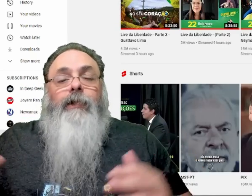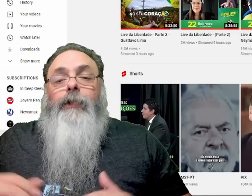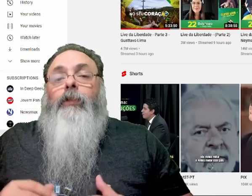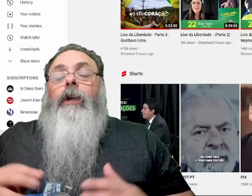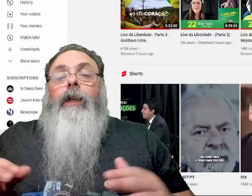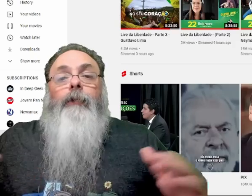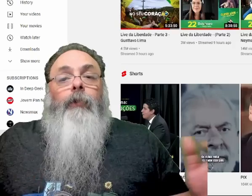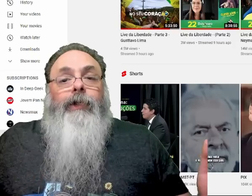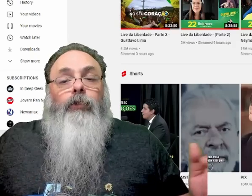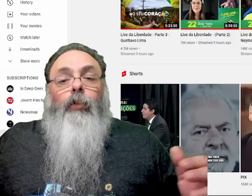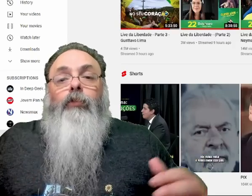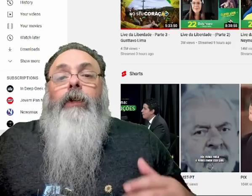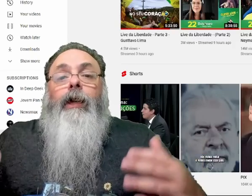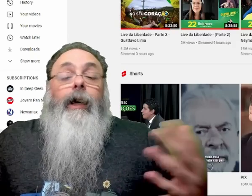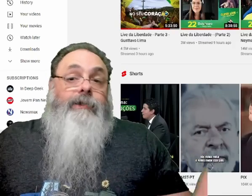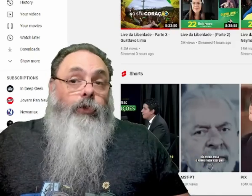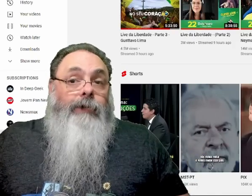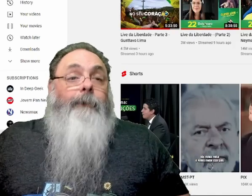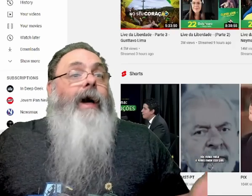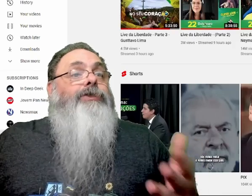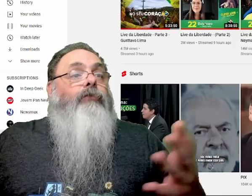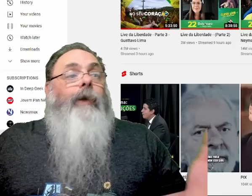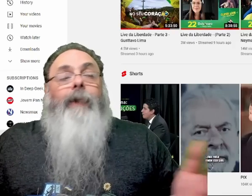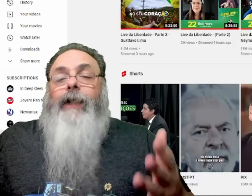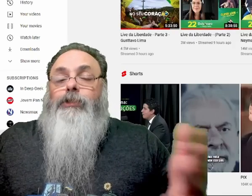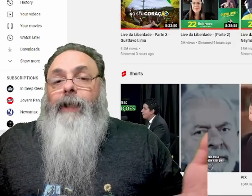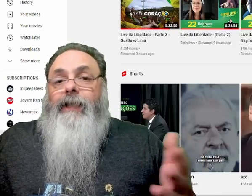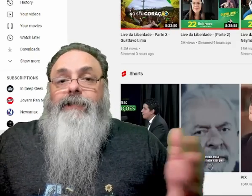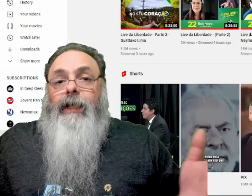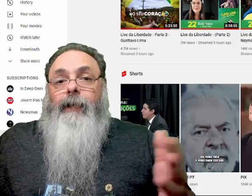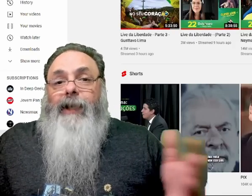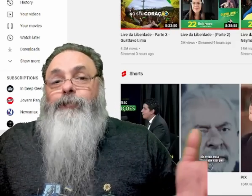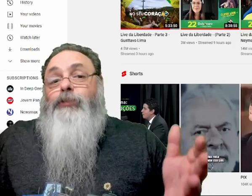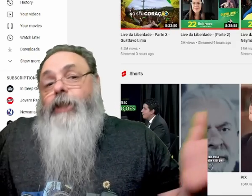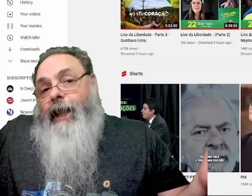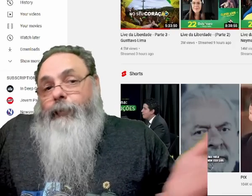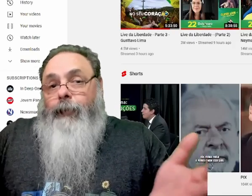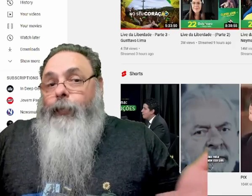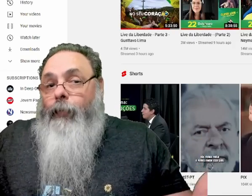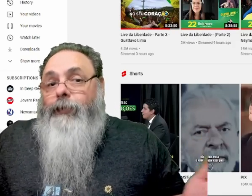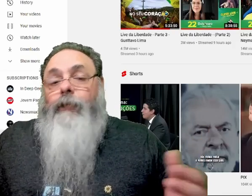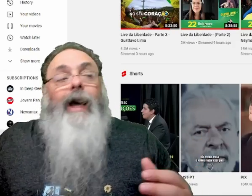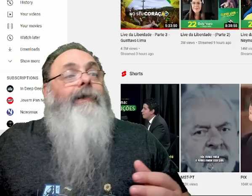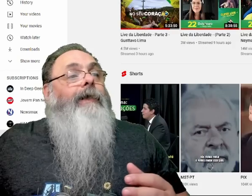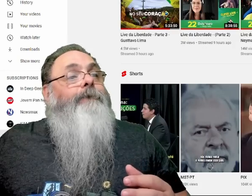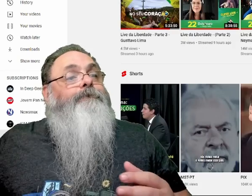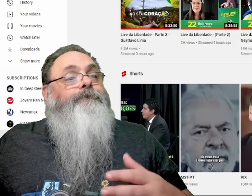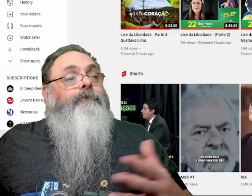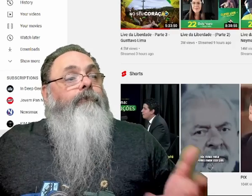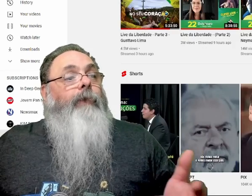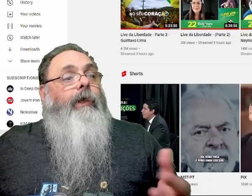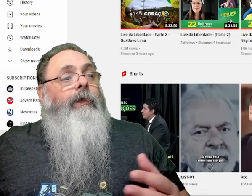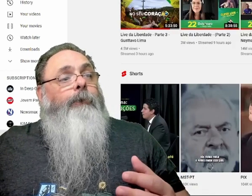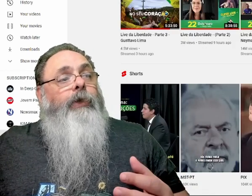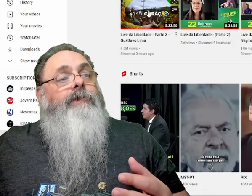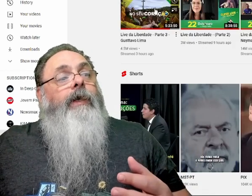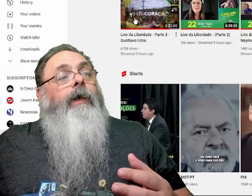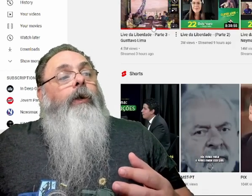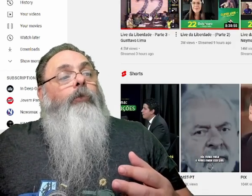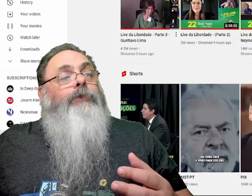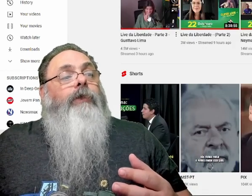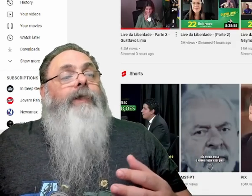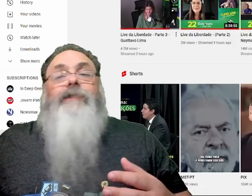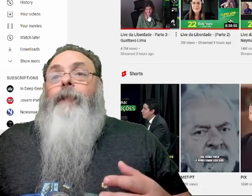de 60 mil em momento algum a segunda parte que foi a parte mais mais prejudicada porque pegou a madrugada né e depois